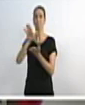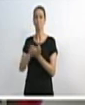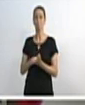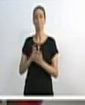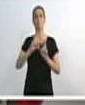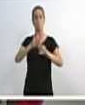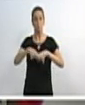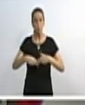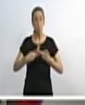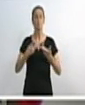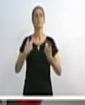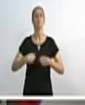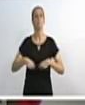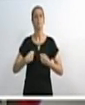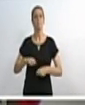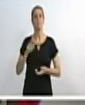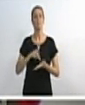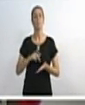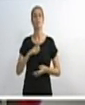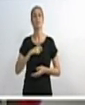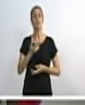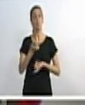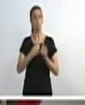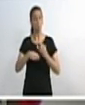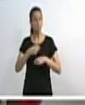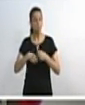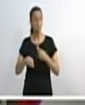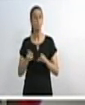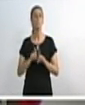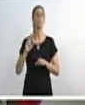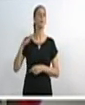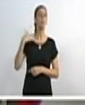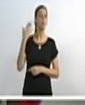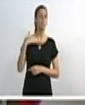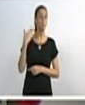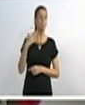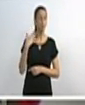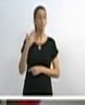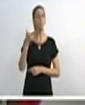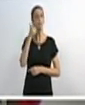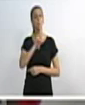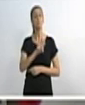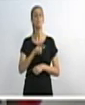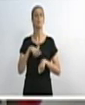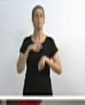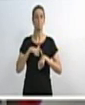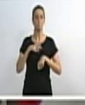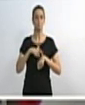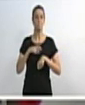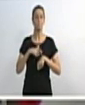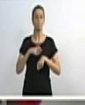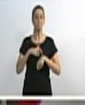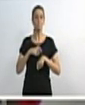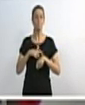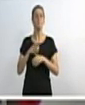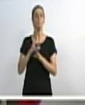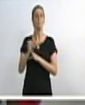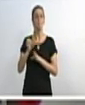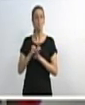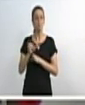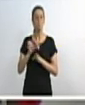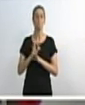importante ter um contador, é importante ter um advogado para poder, na hora de ter essa documentação em